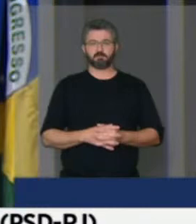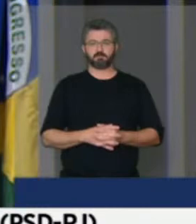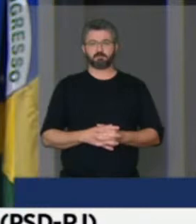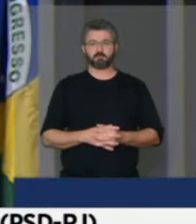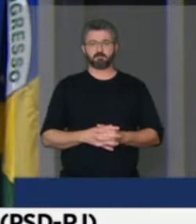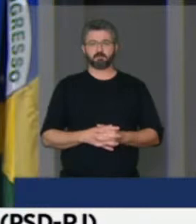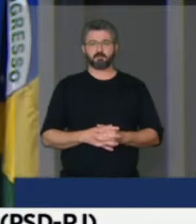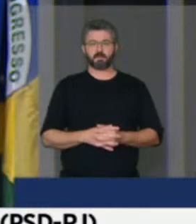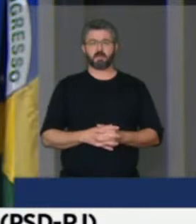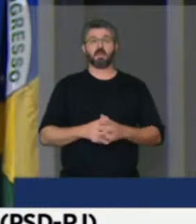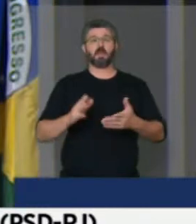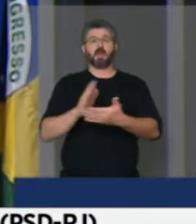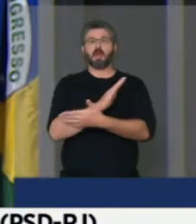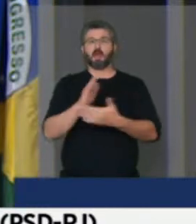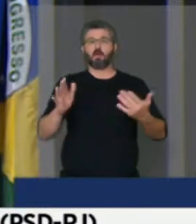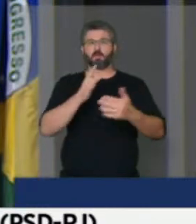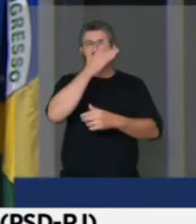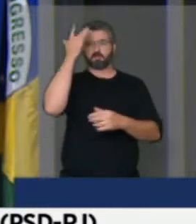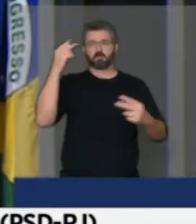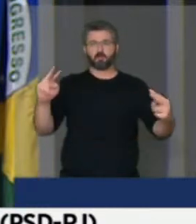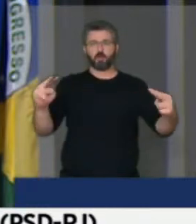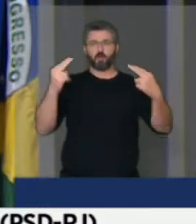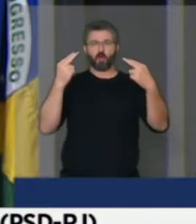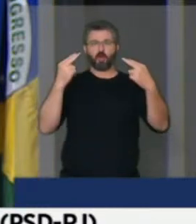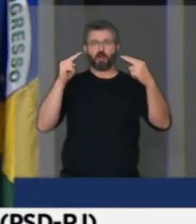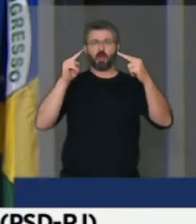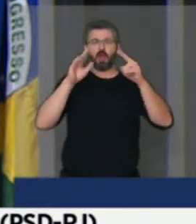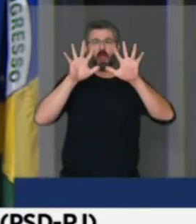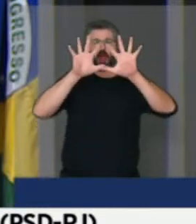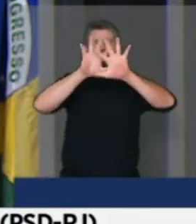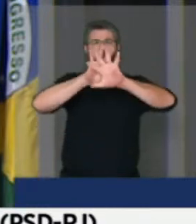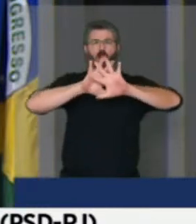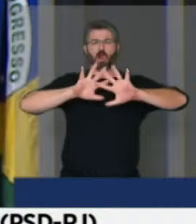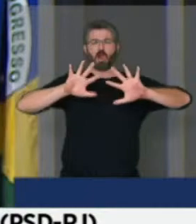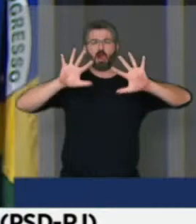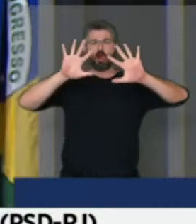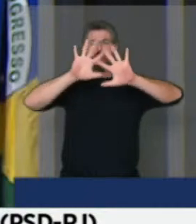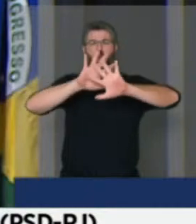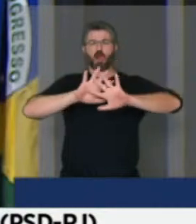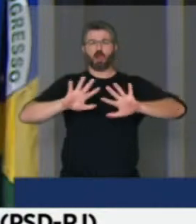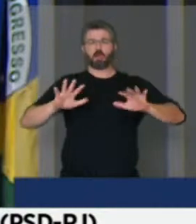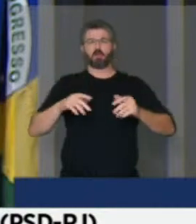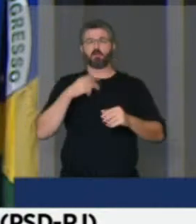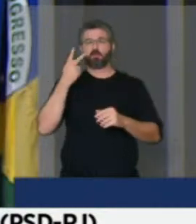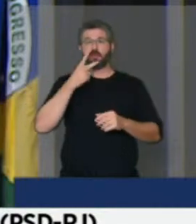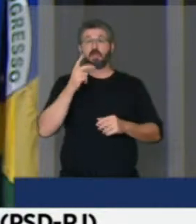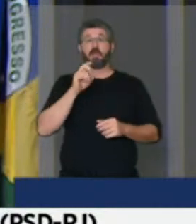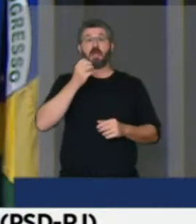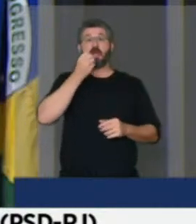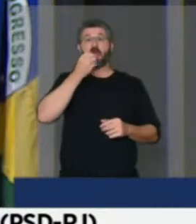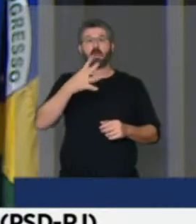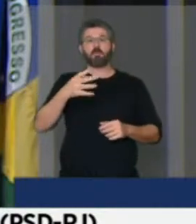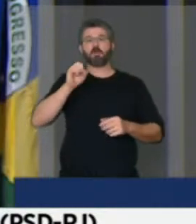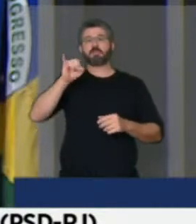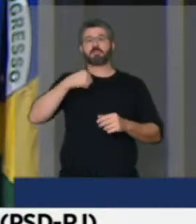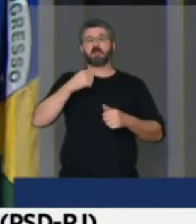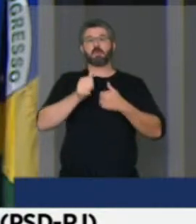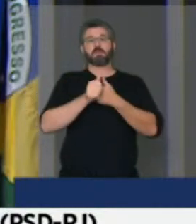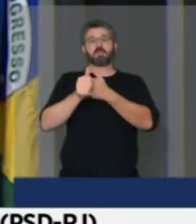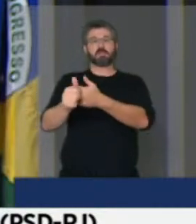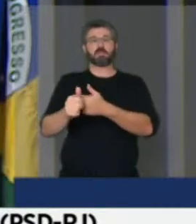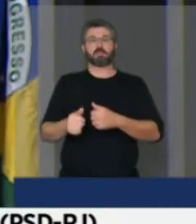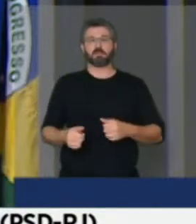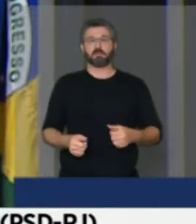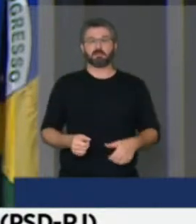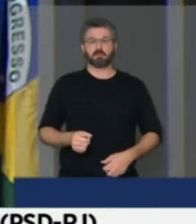dizem-me alguns com os olhos doces e seguros de que seria bom que eu o seguisse. Quando